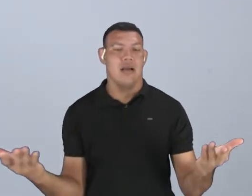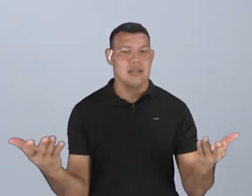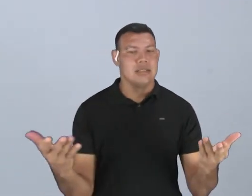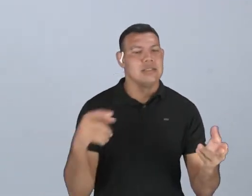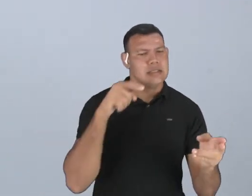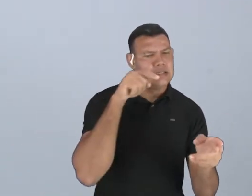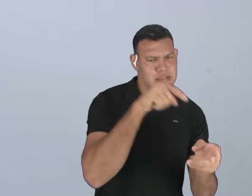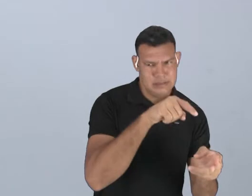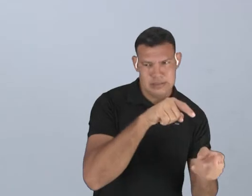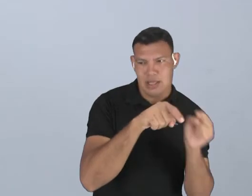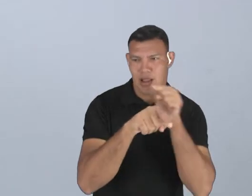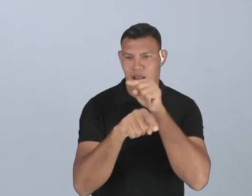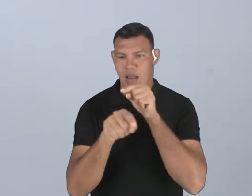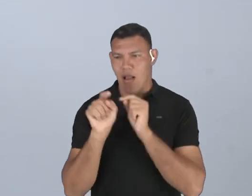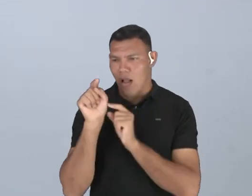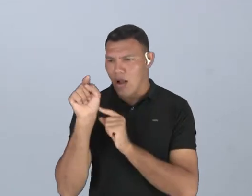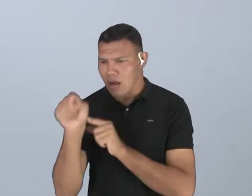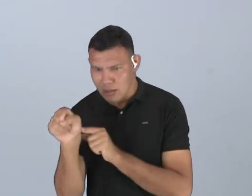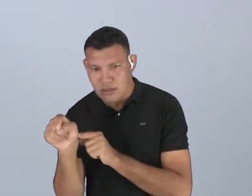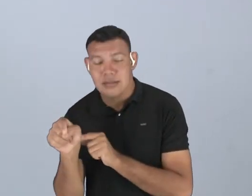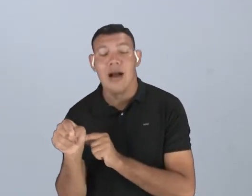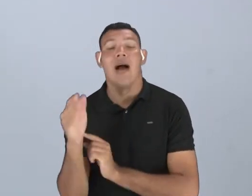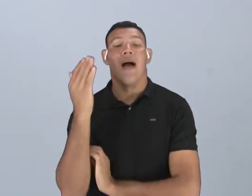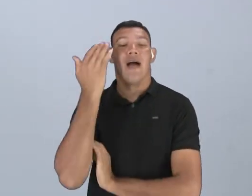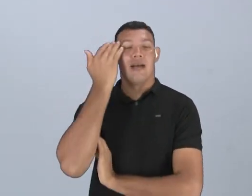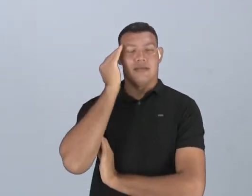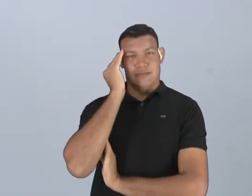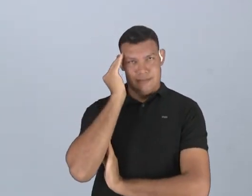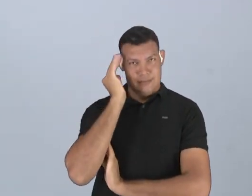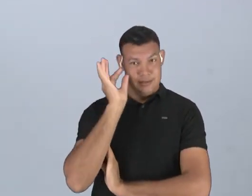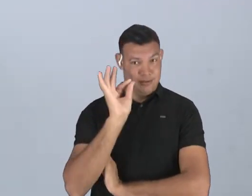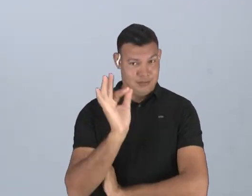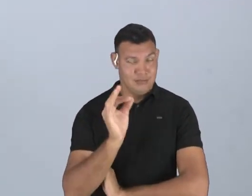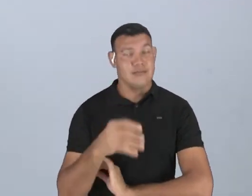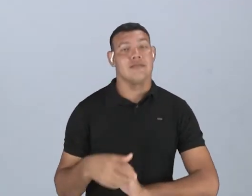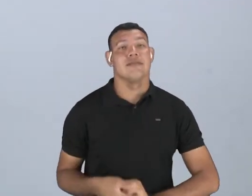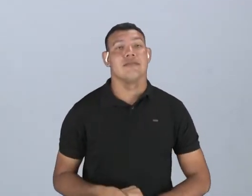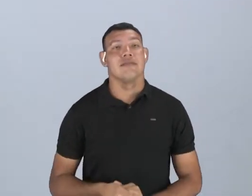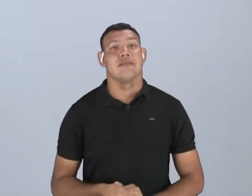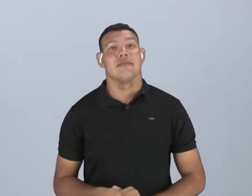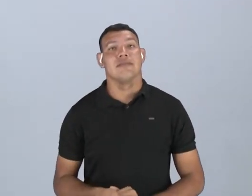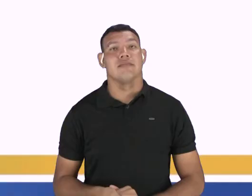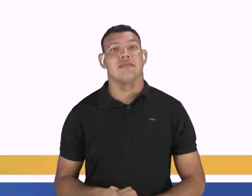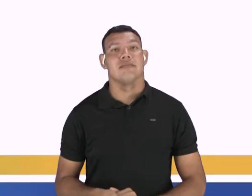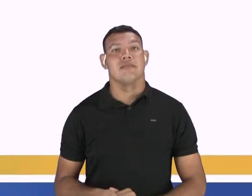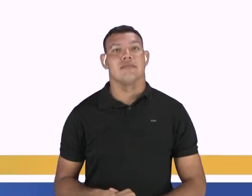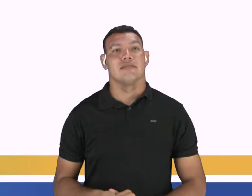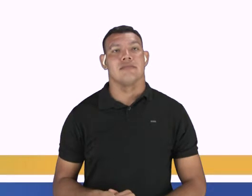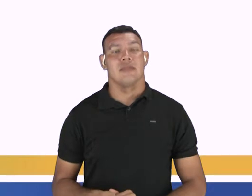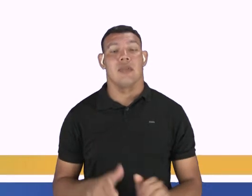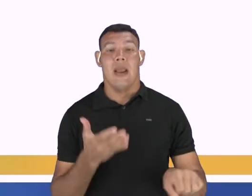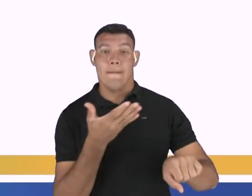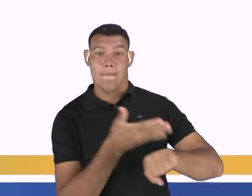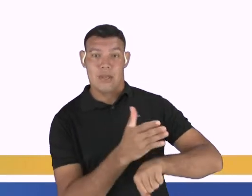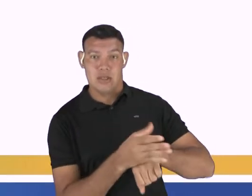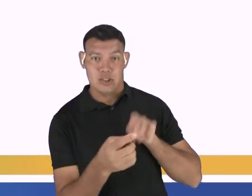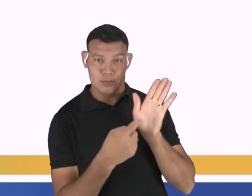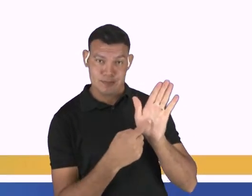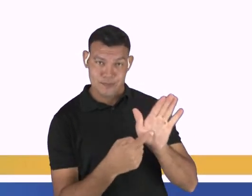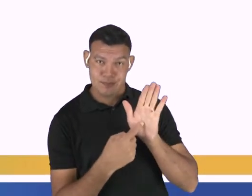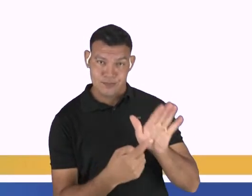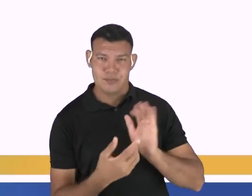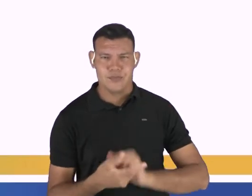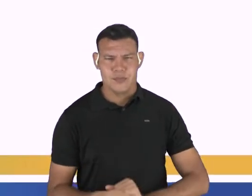o autor está citando no momento. Certinho? Vejam aqui isso na prática. Certamente conhece